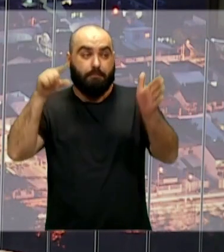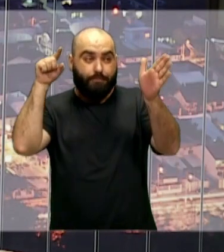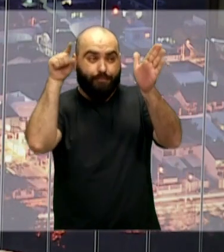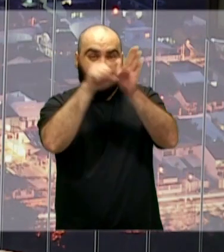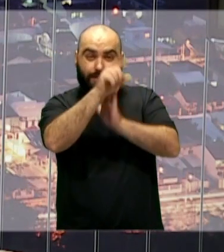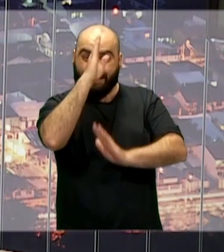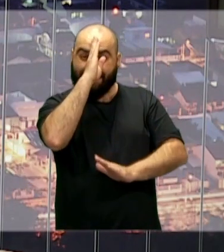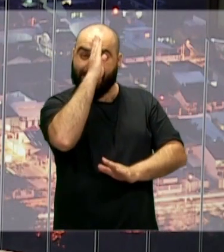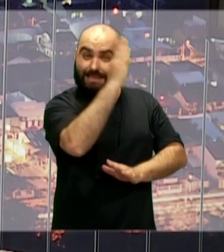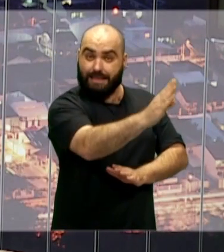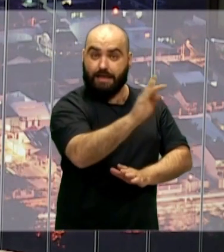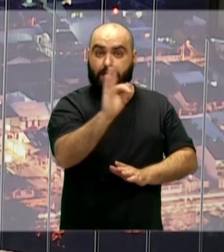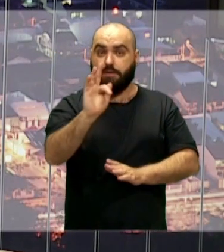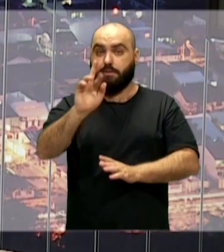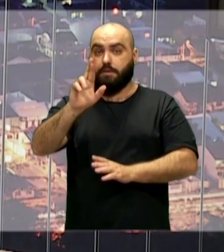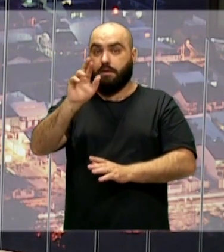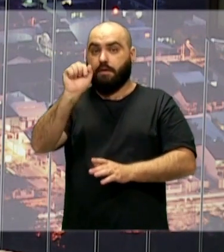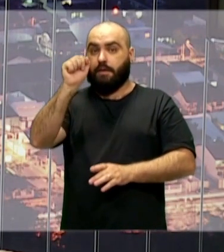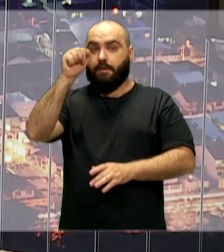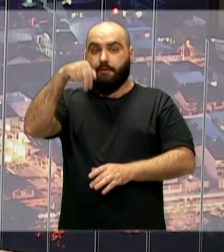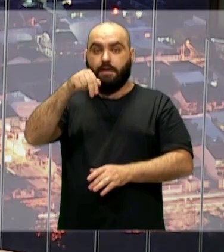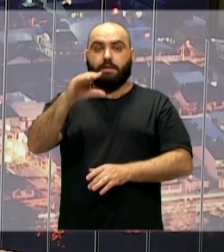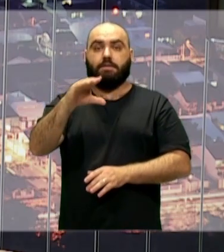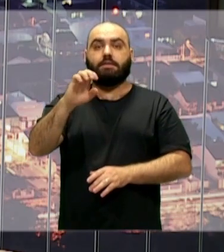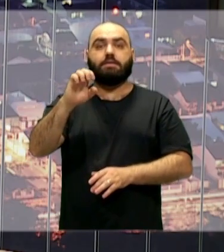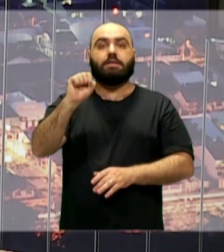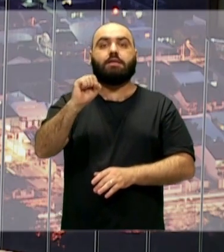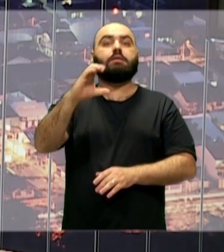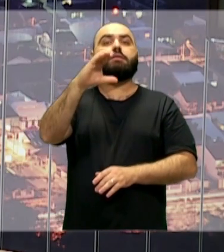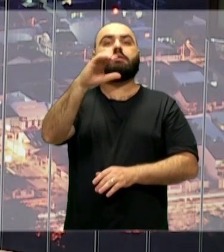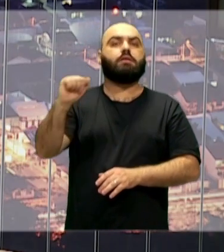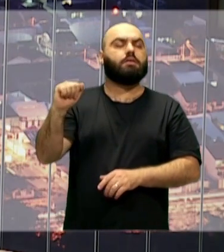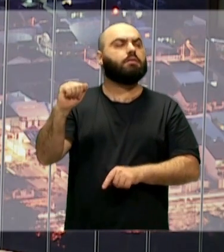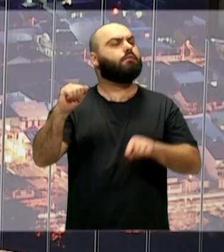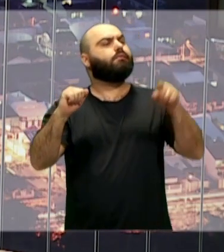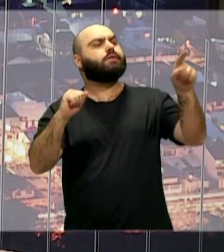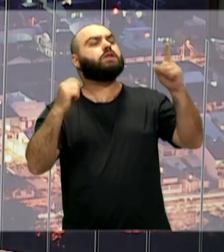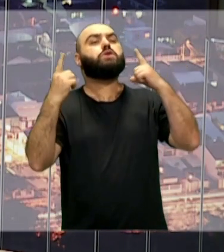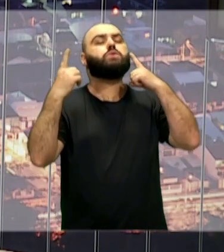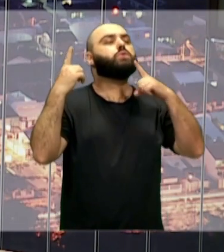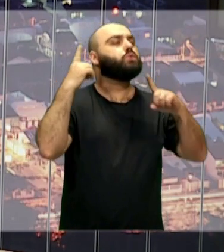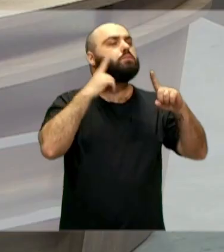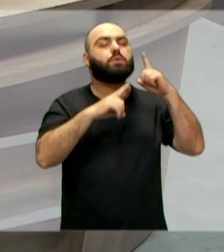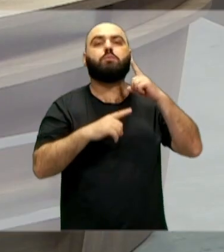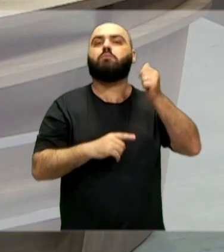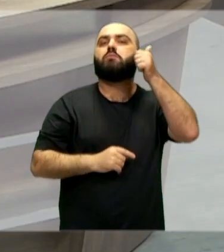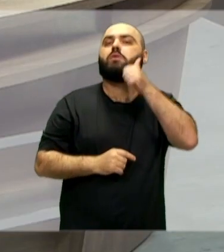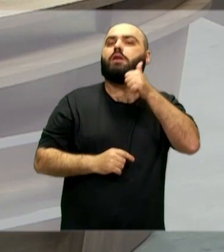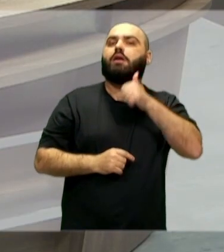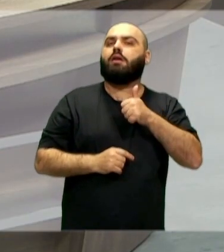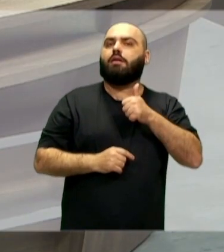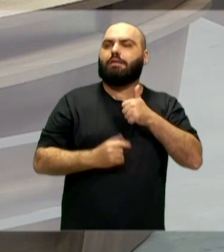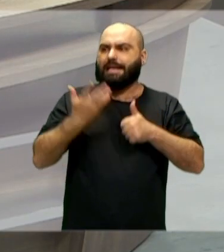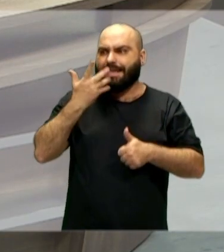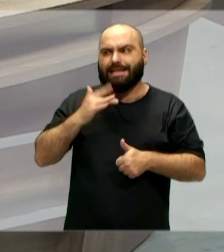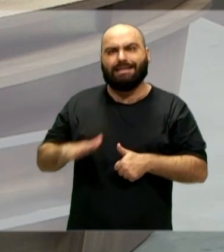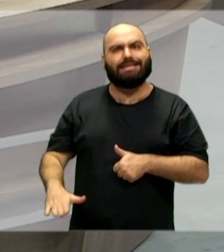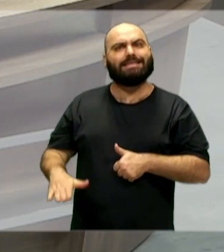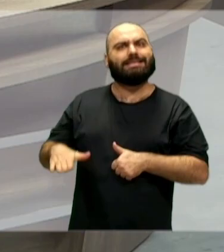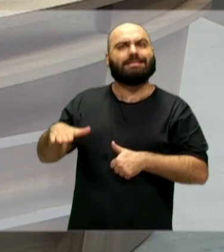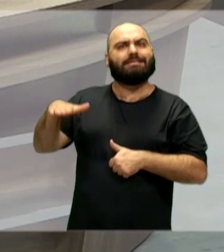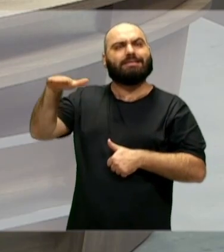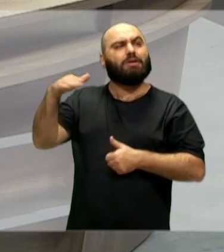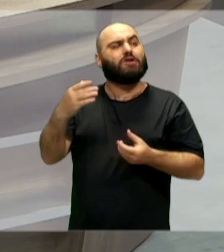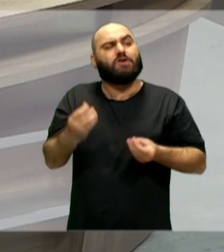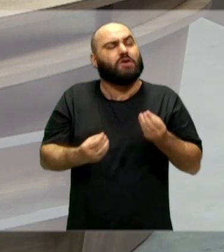Francesca. Como é que foi para ti se descobrir mulher? Sempre foi, já desde criança? Como é que foi